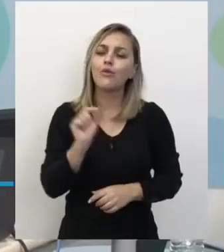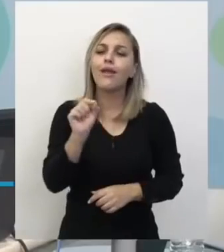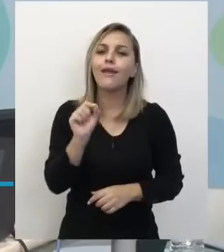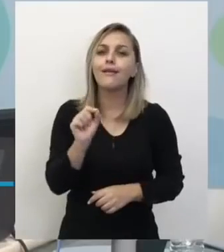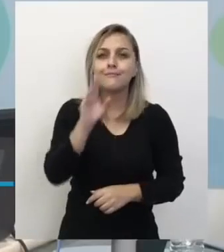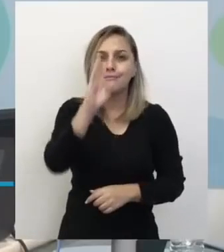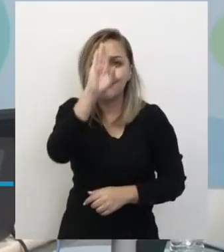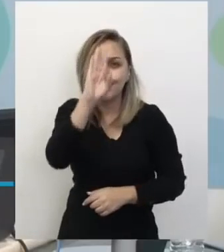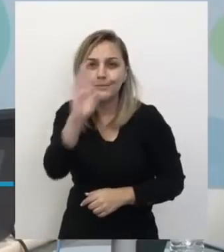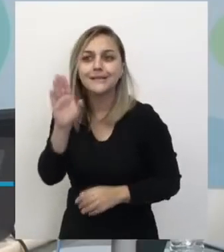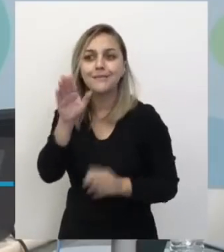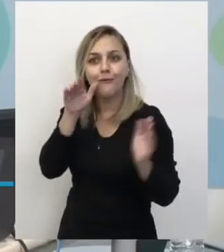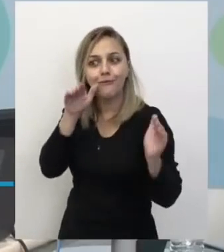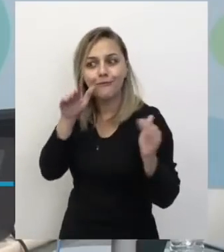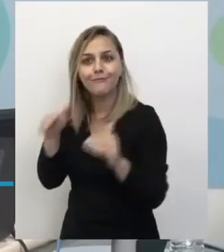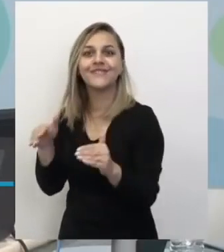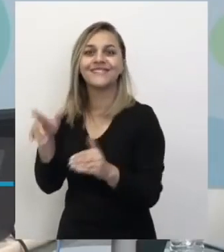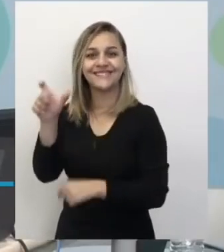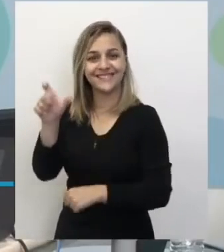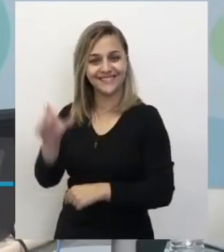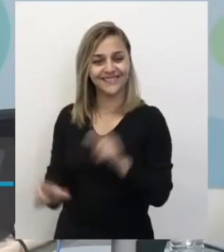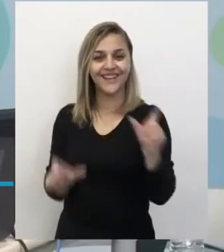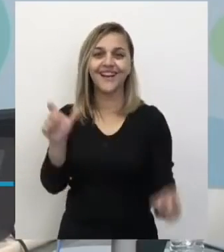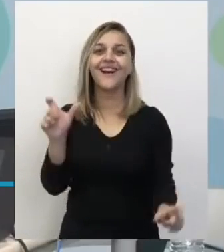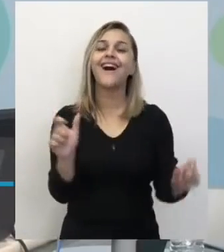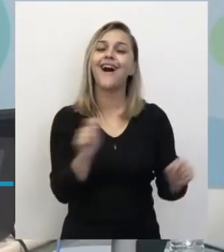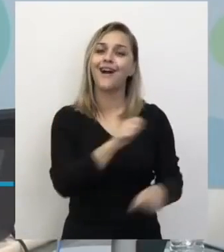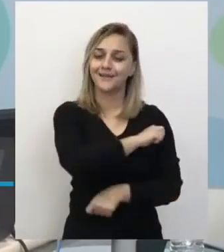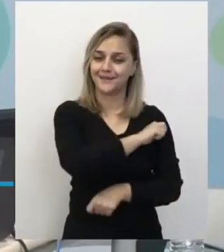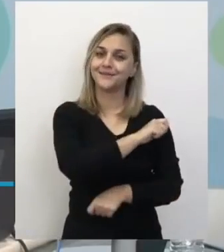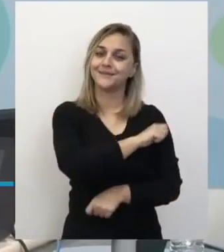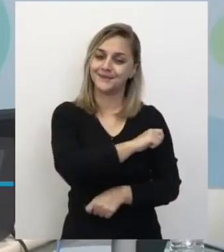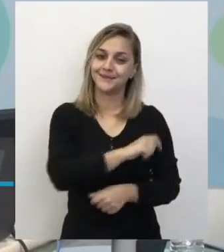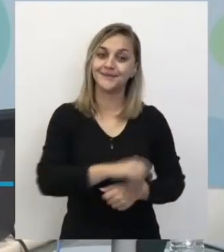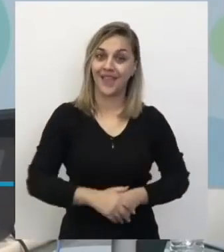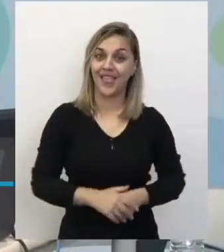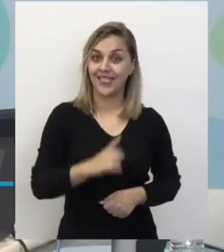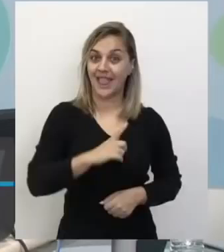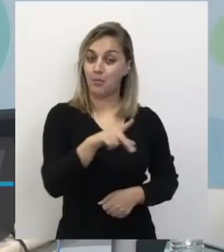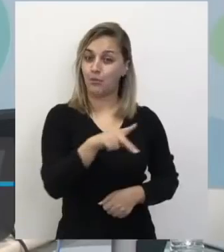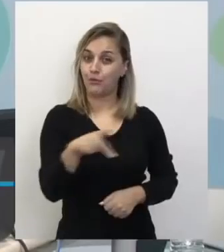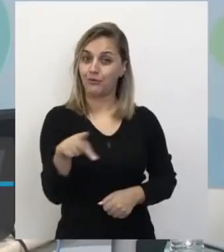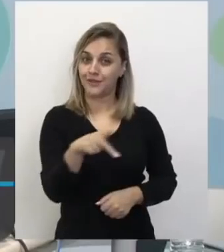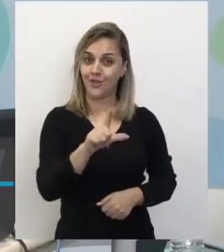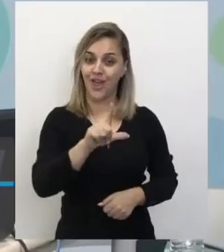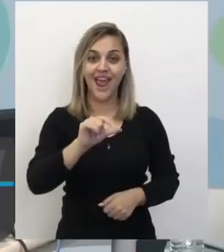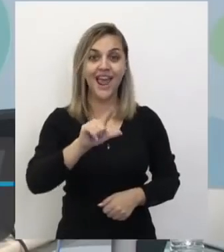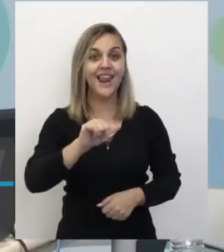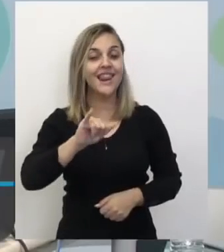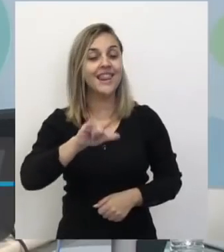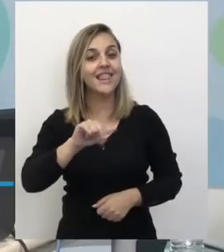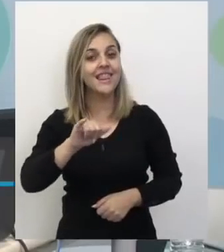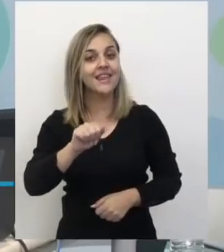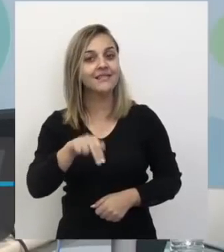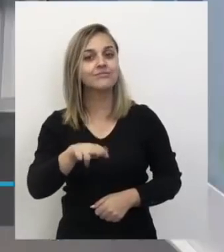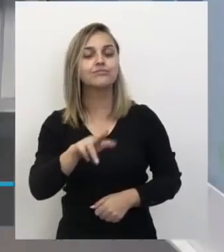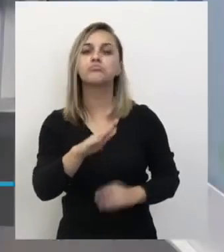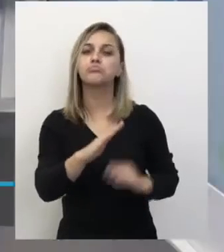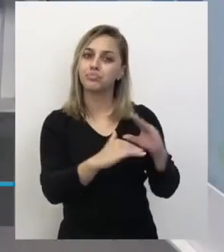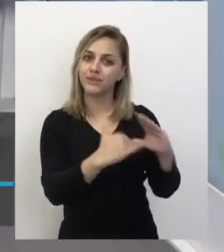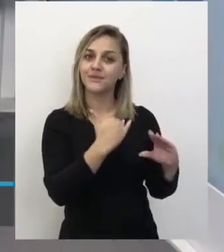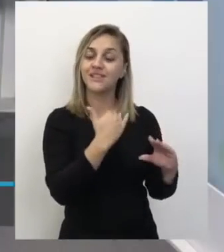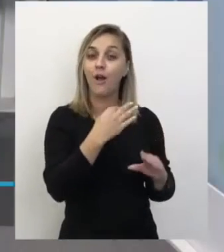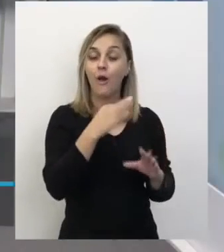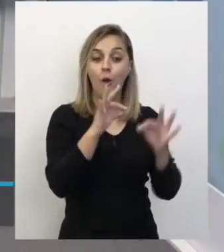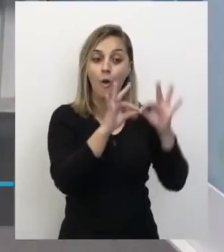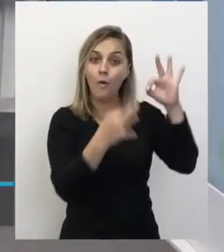professora Joel? Sempre. Eu vou colocar aqui que a professora Aline colocou logo de cara, que é a uva japonesa, não sei se todos conhecem, é uma planta com uma